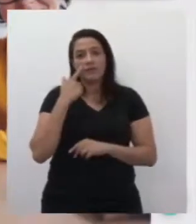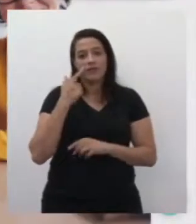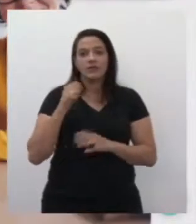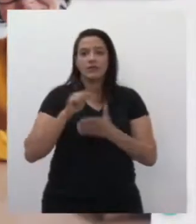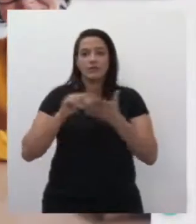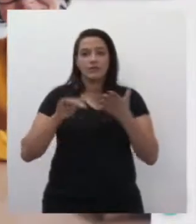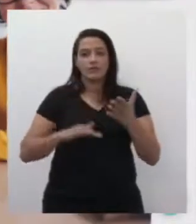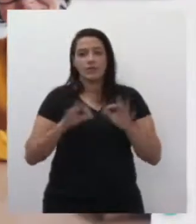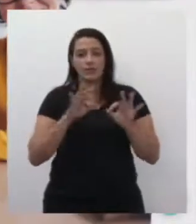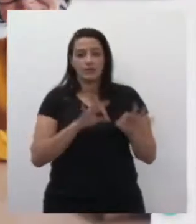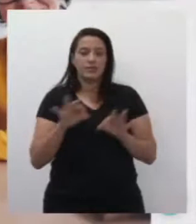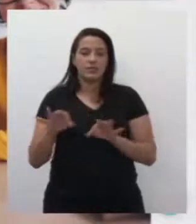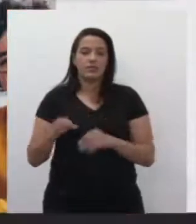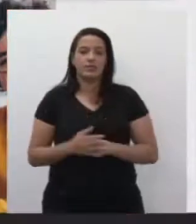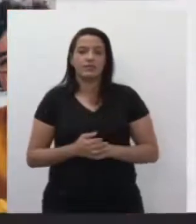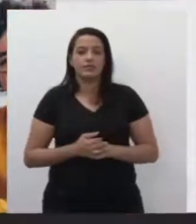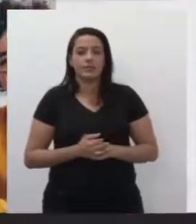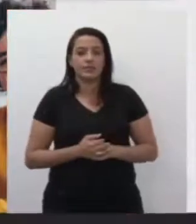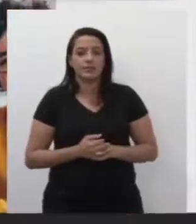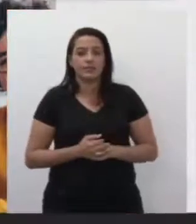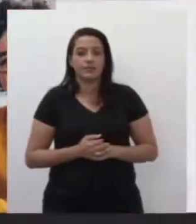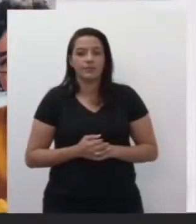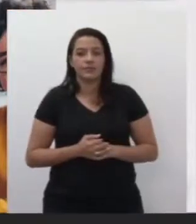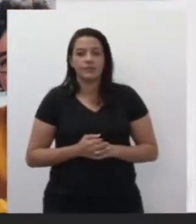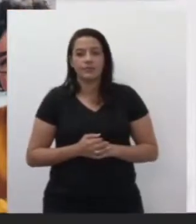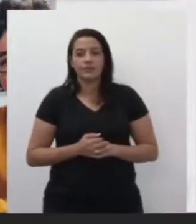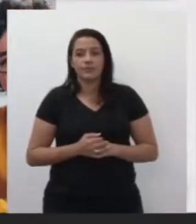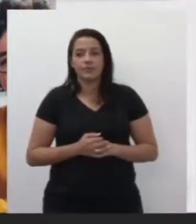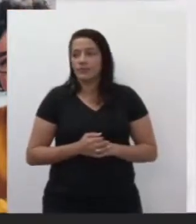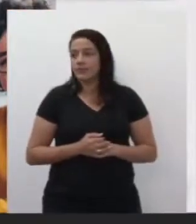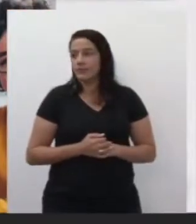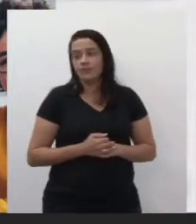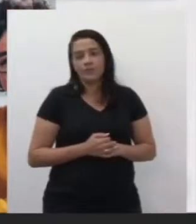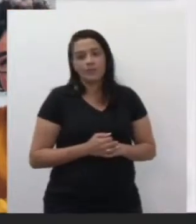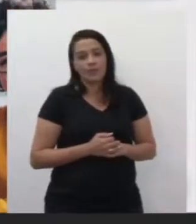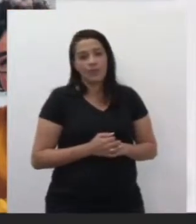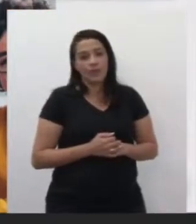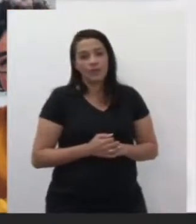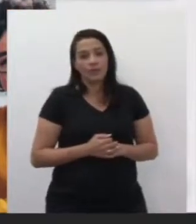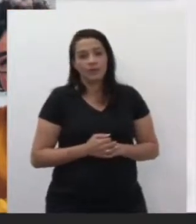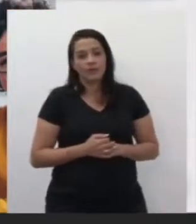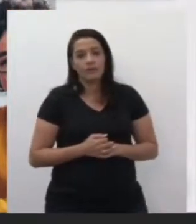professores.descomplica.com.br, tá? Vou compartilhar aqui com vocês também.